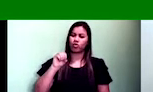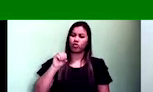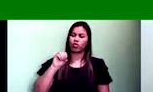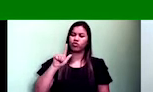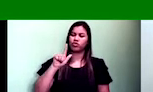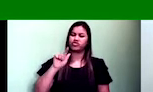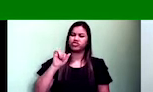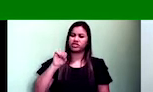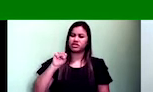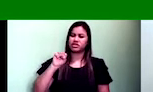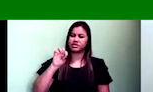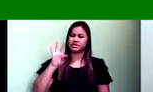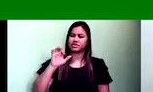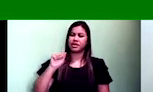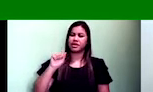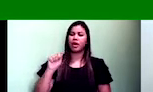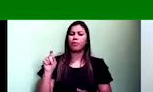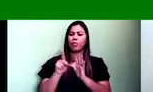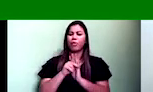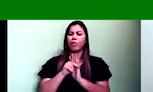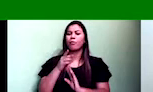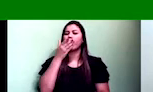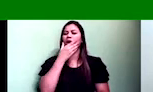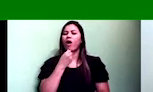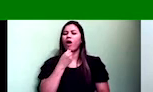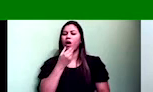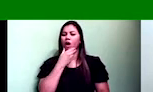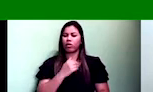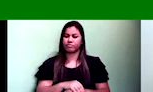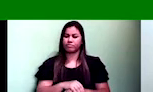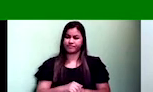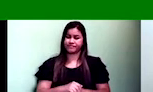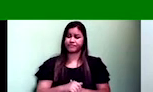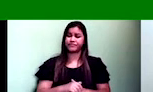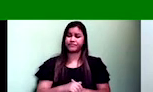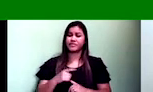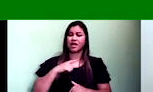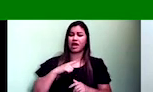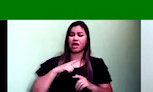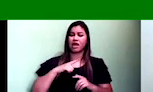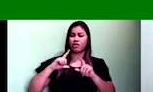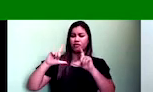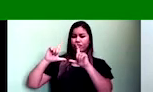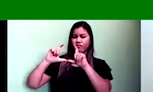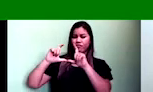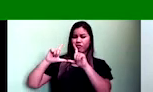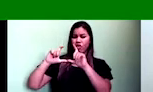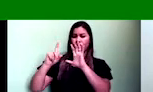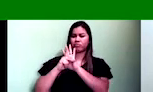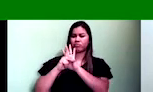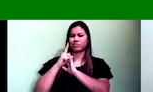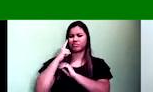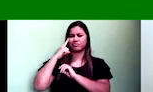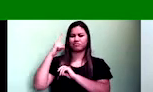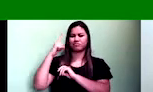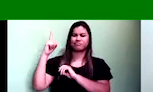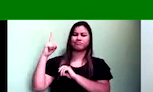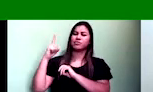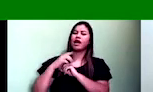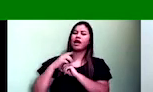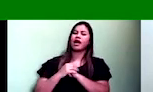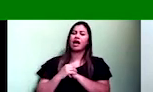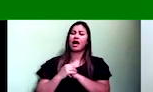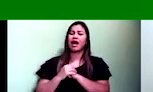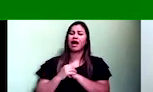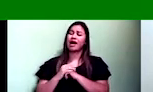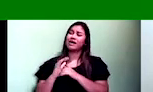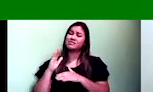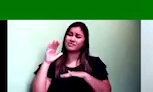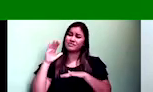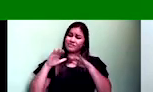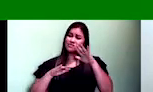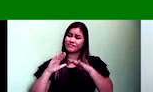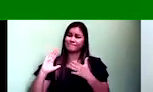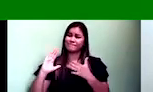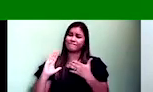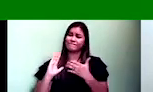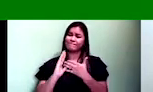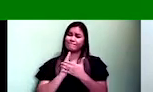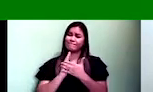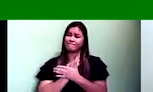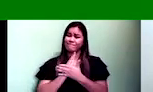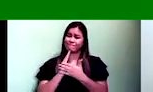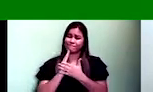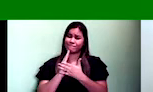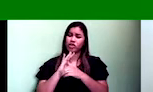Algumas fotos de algumas lesões que podem e devem tomar algum cuidado. No alto à esquerda,